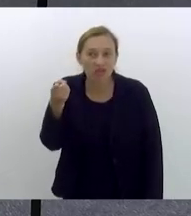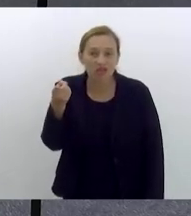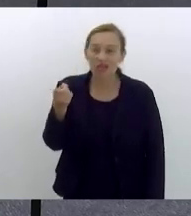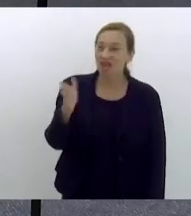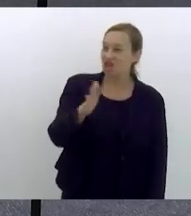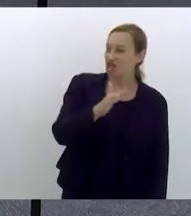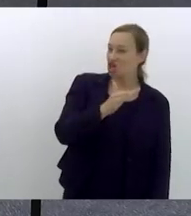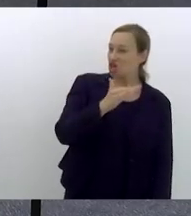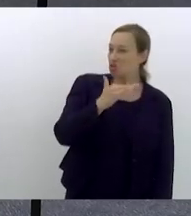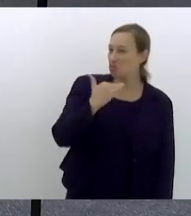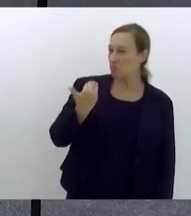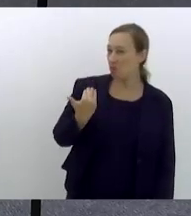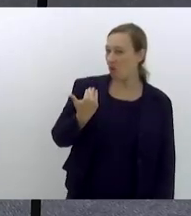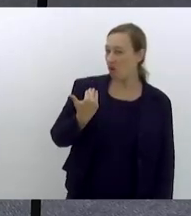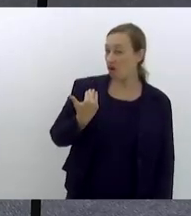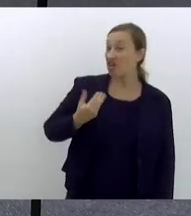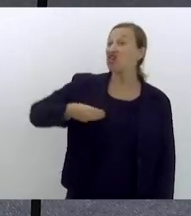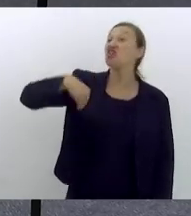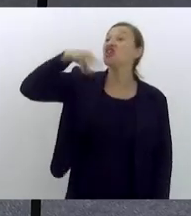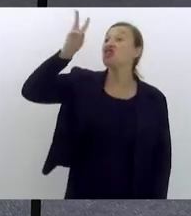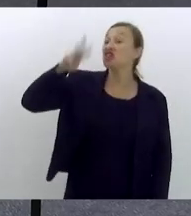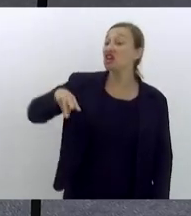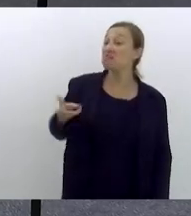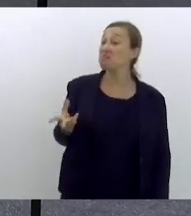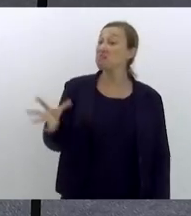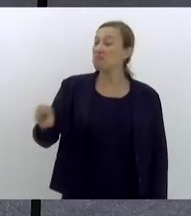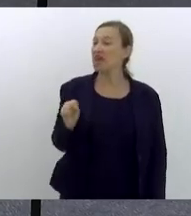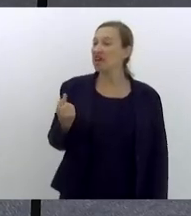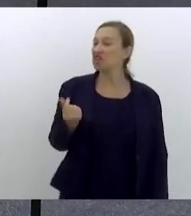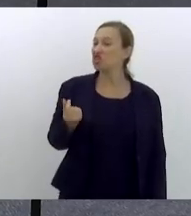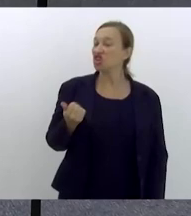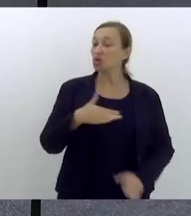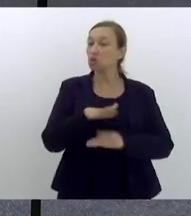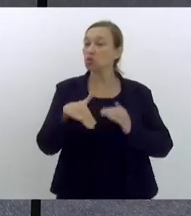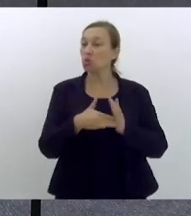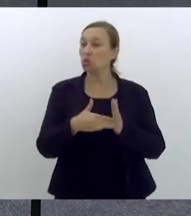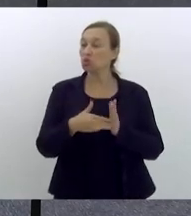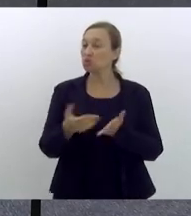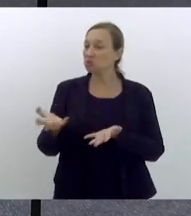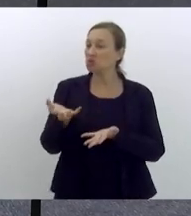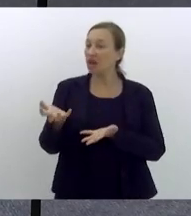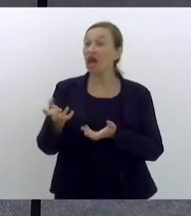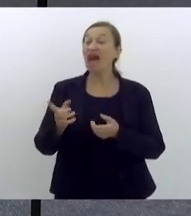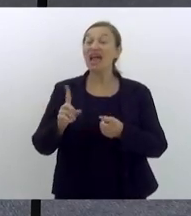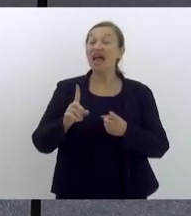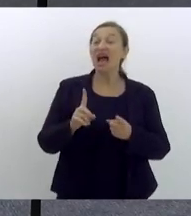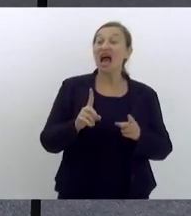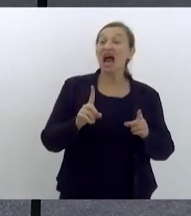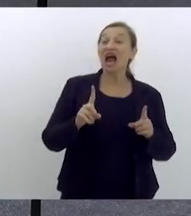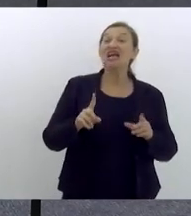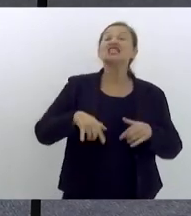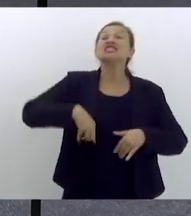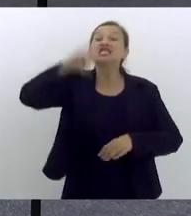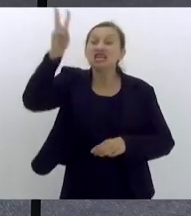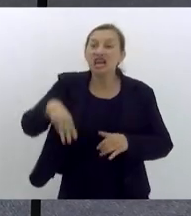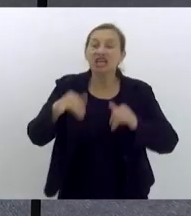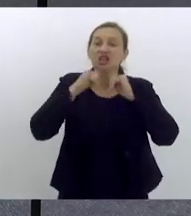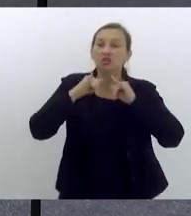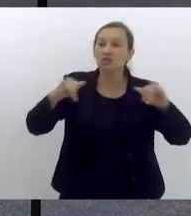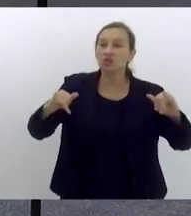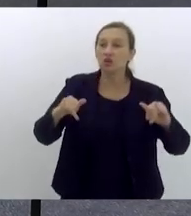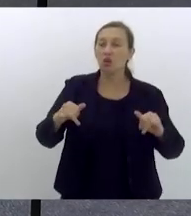todo mundo quer passar a mão muito diferente da esquerda na verdade quem denunciou o governador Wilson